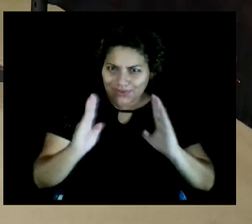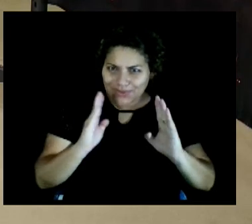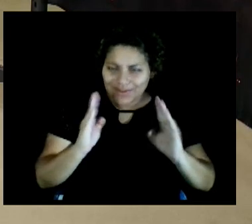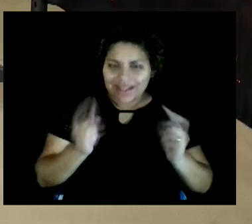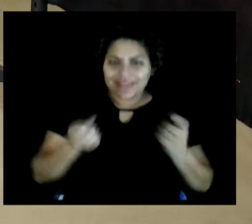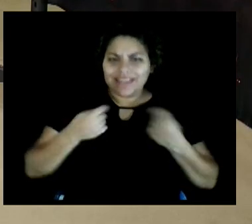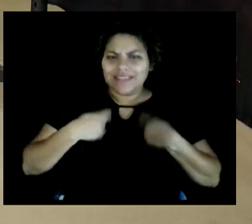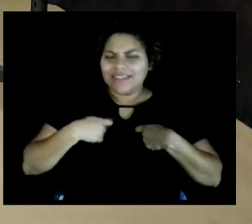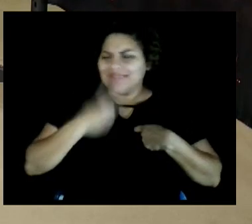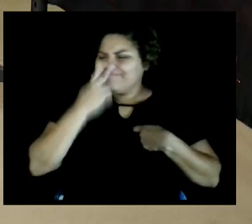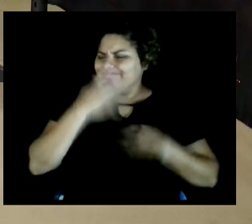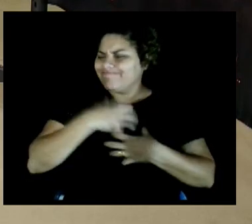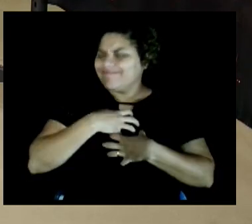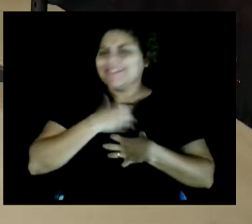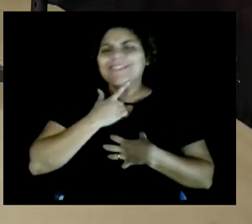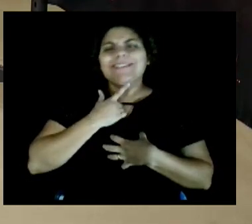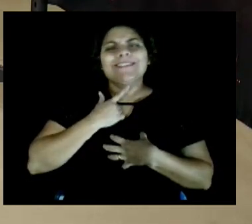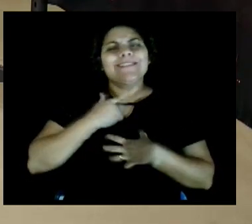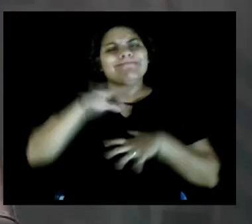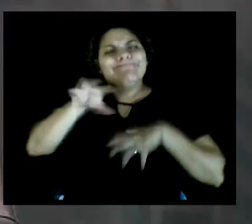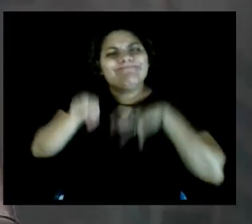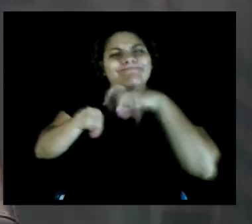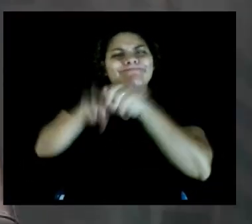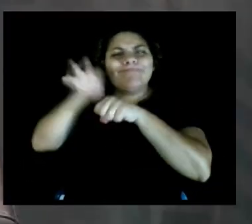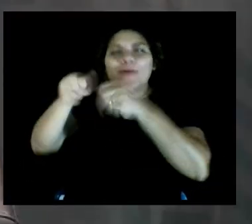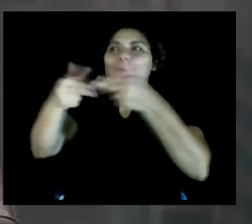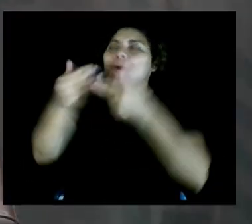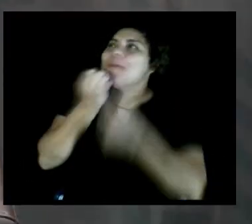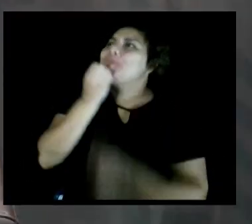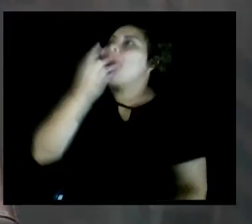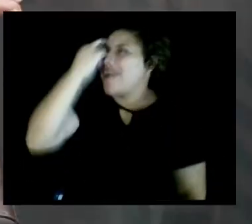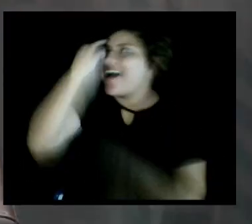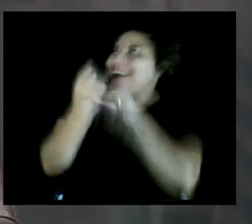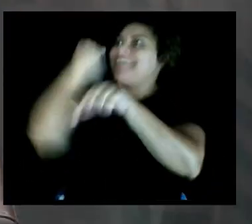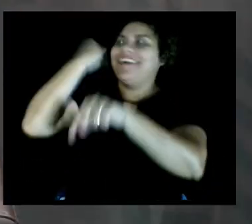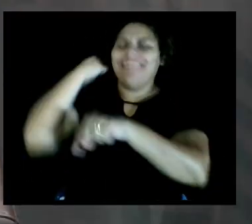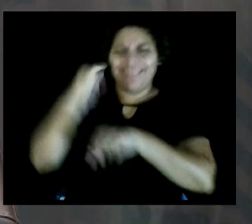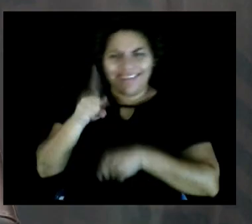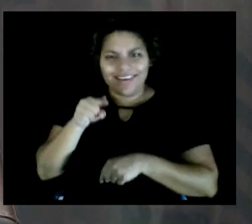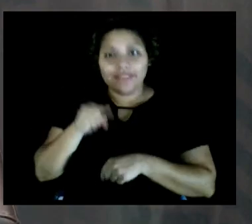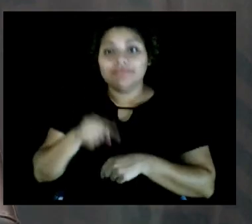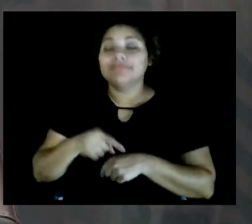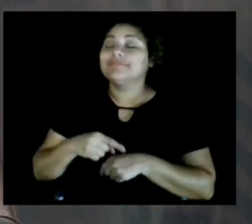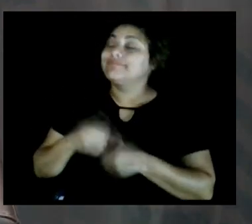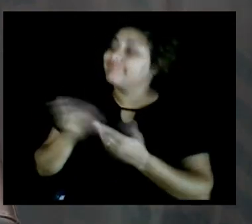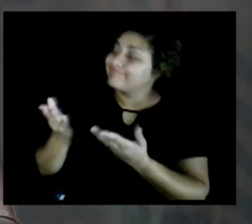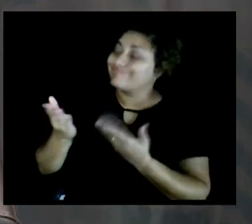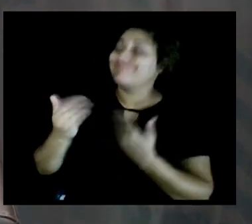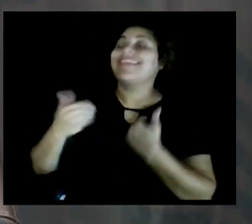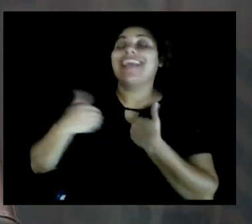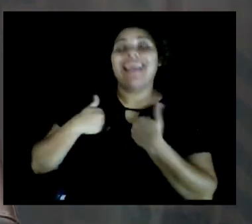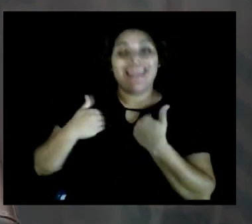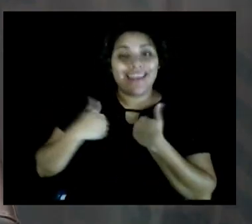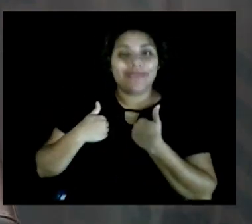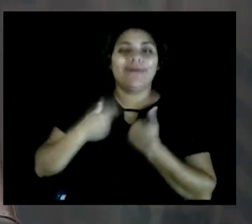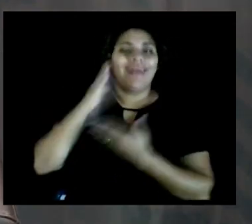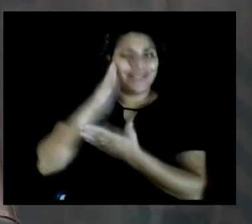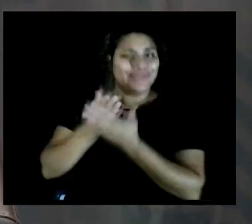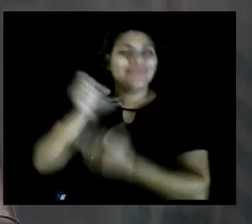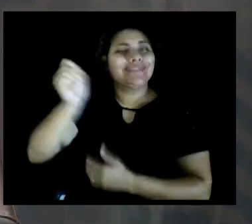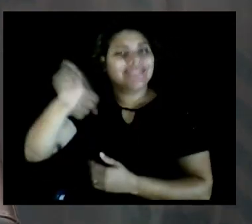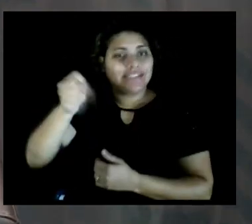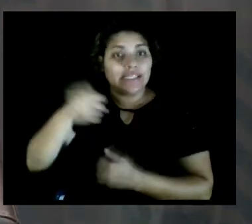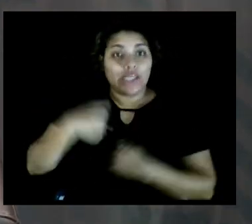de buscar coisas boas do passado? Acredito muito, porque eu não estive aqui na pandemia, né, mas eu acompanhei